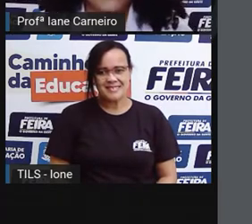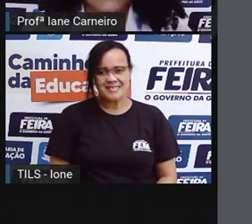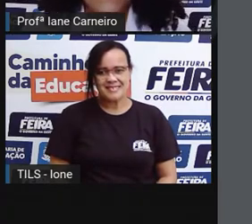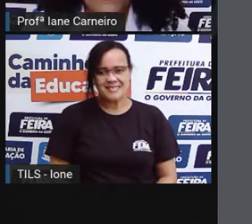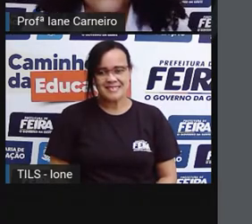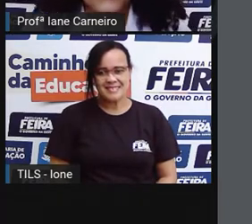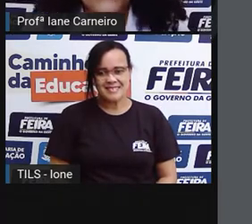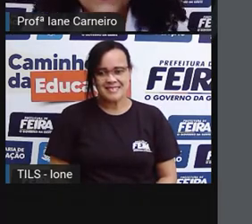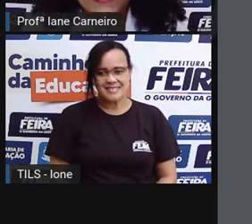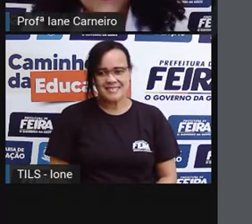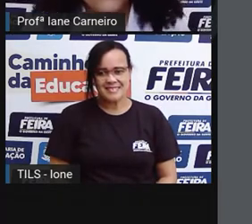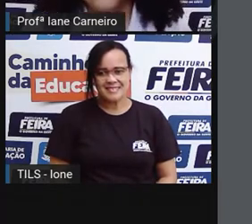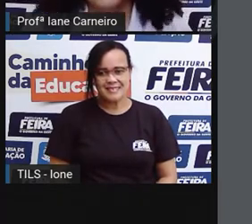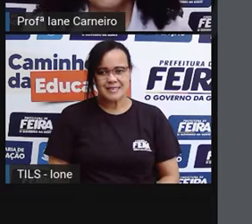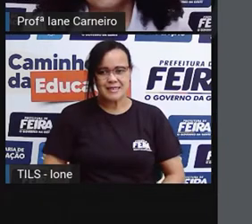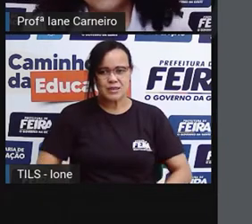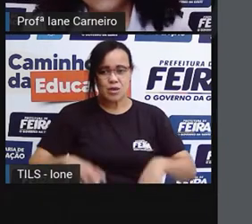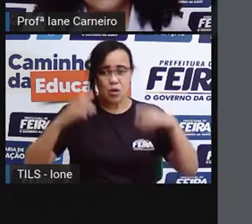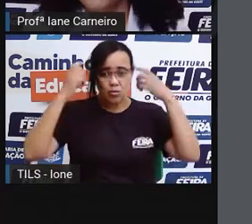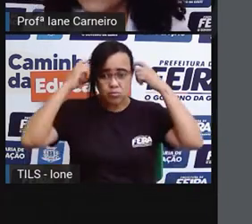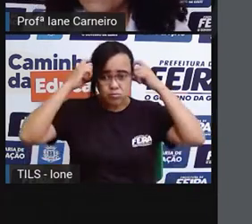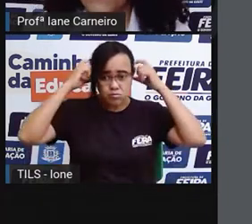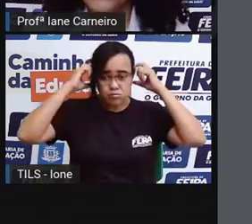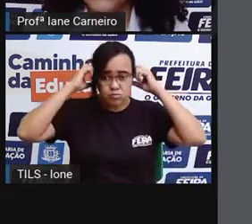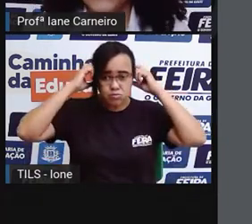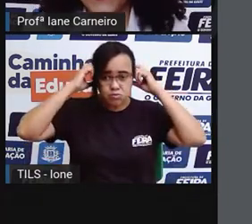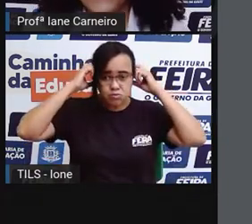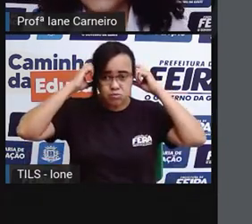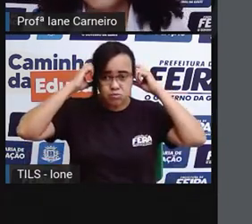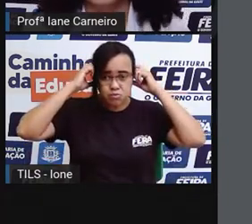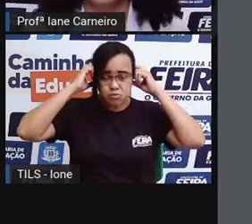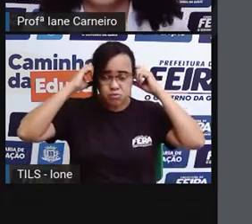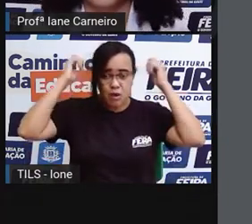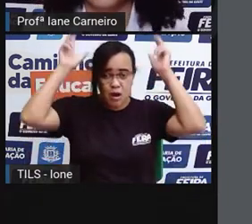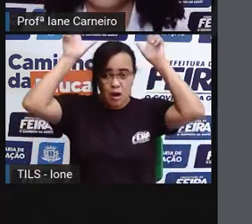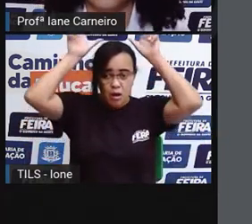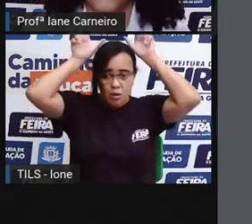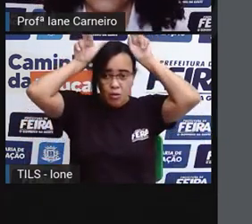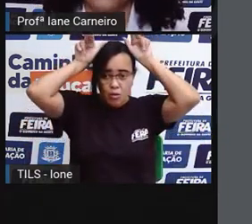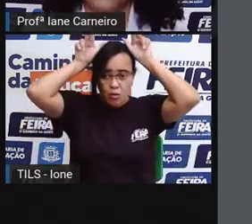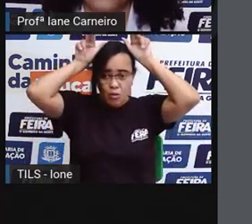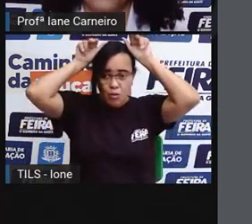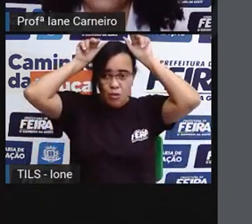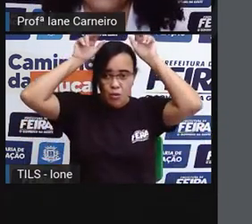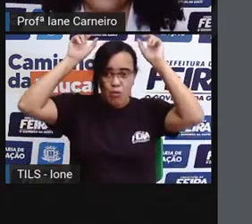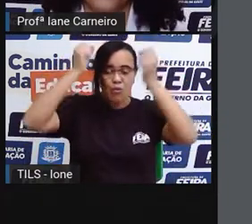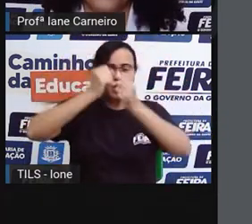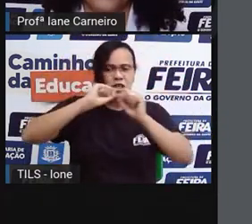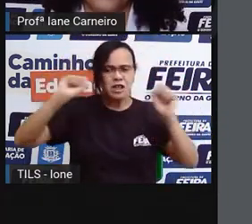Não faz mal não ter orelhas, não faz mal ter orelhas grandes.